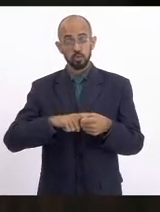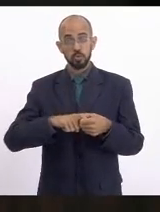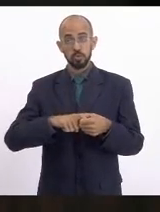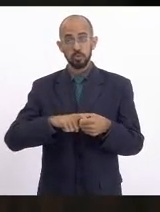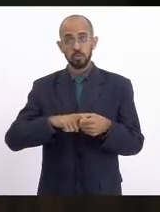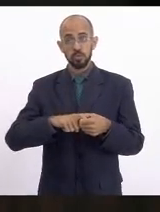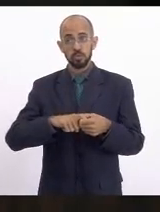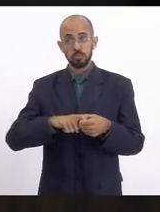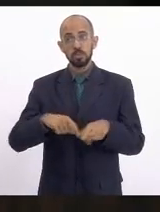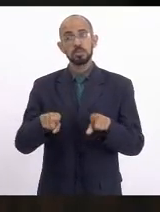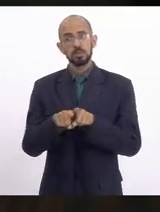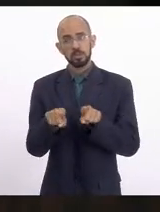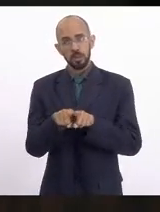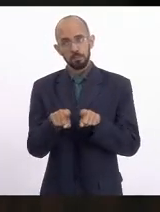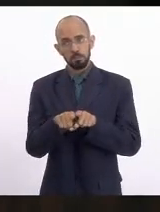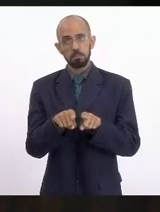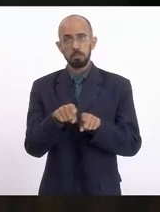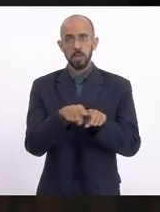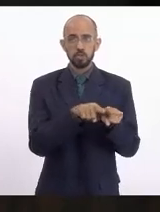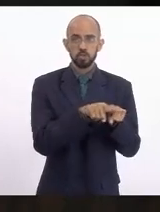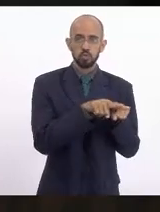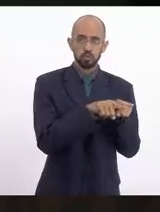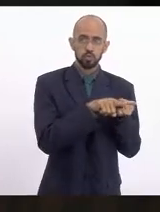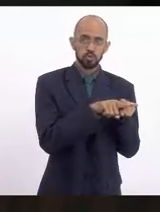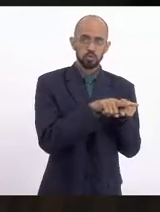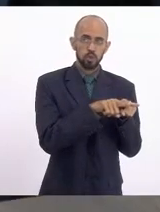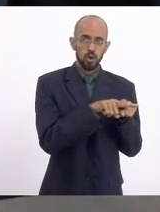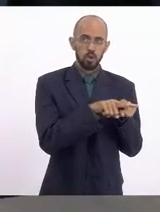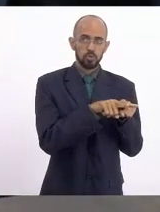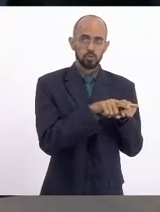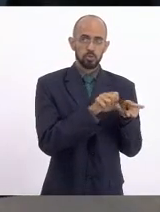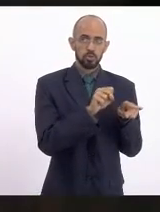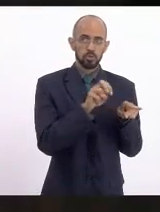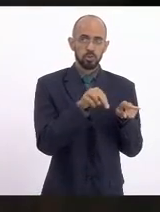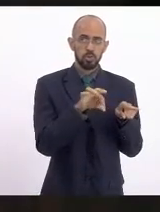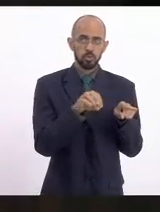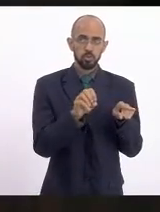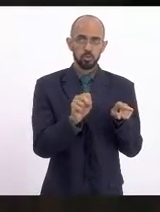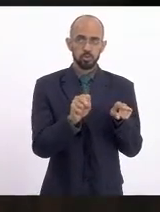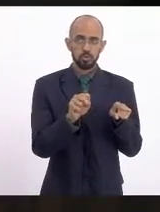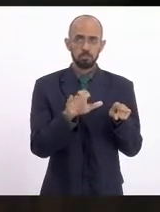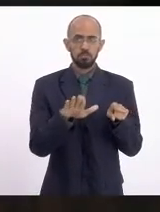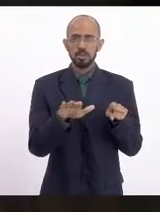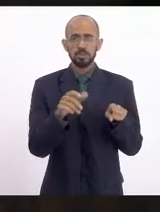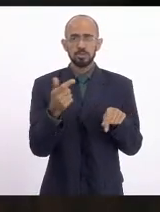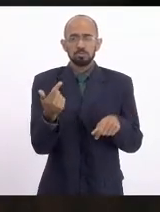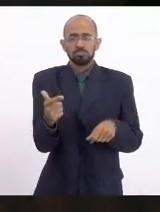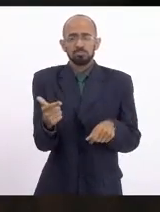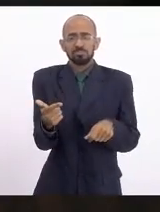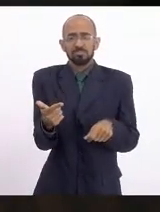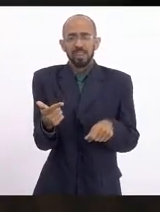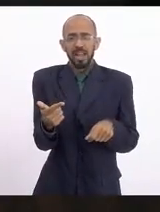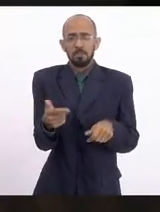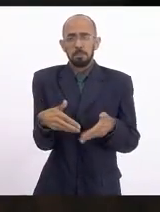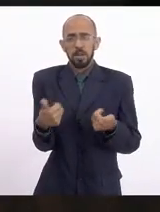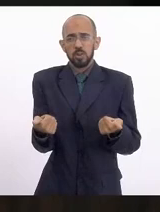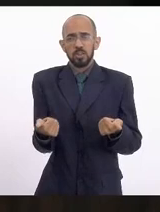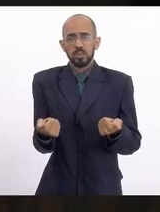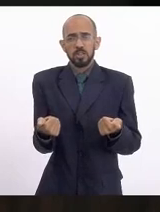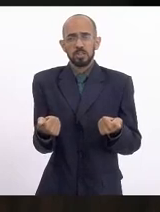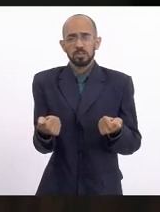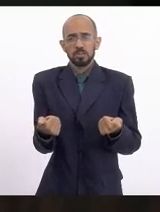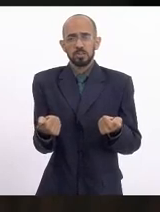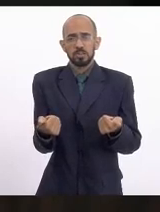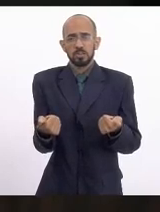mesma forma que é dos Santos Dumont 100% ali aí frágeis mas você não tem nenhuma vantagem pelo contrário tem de vantagem e você